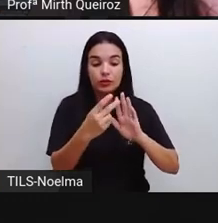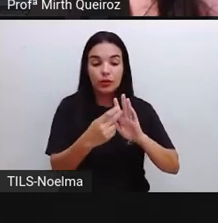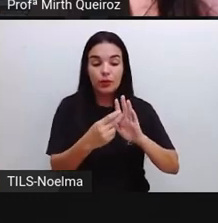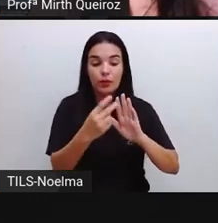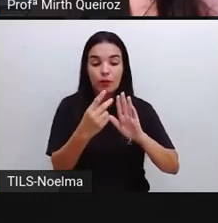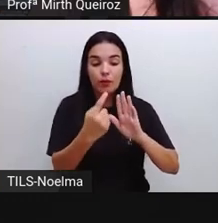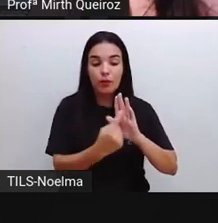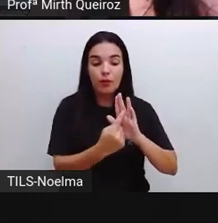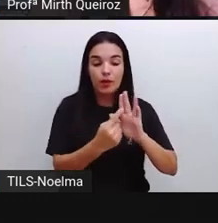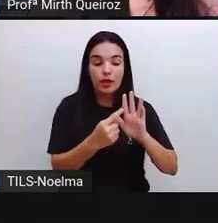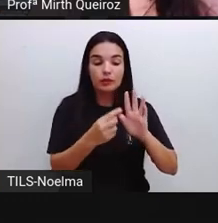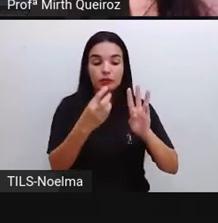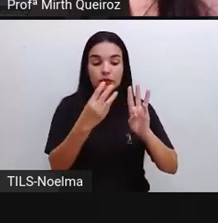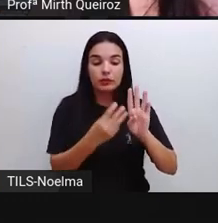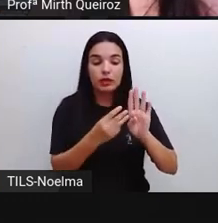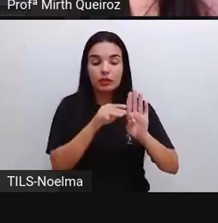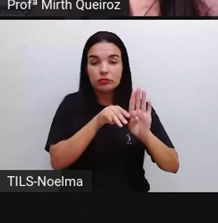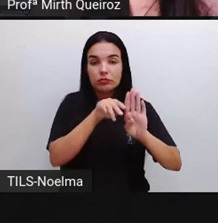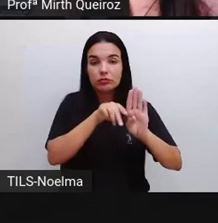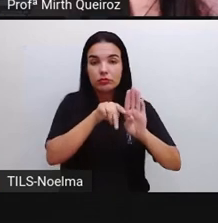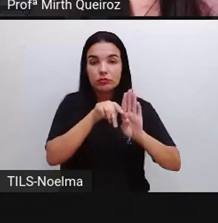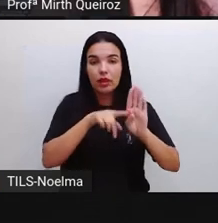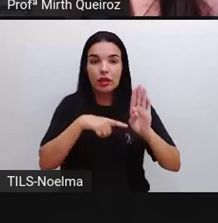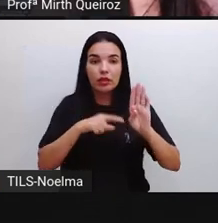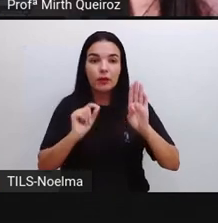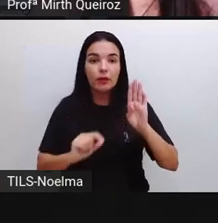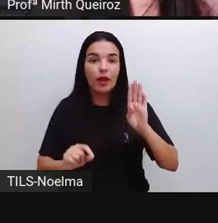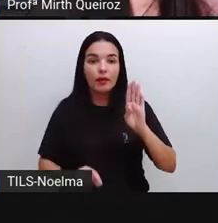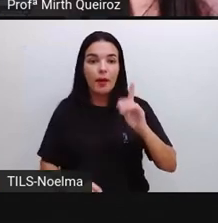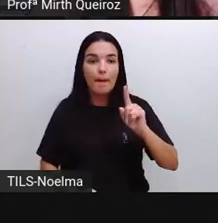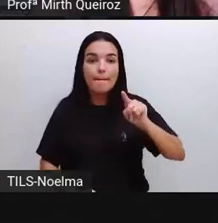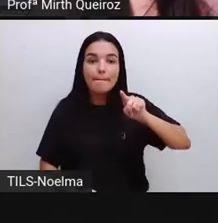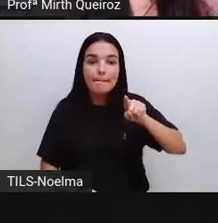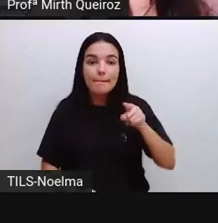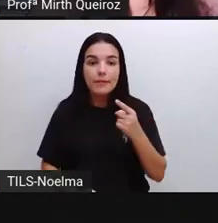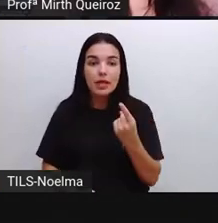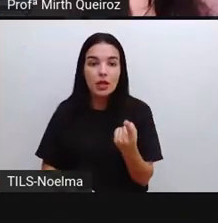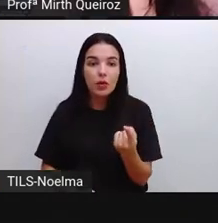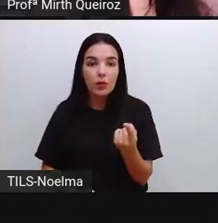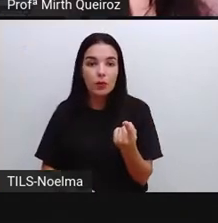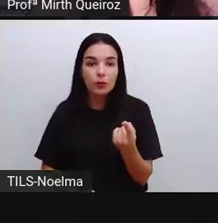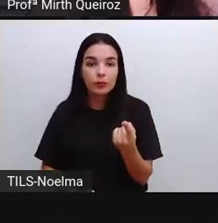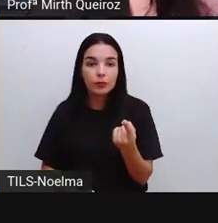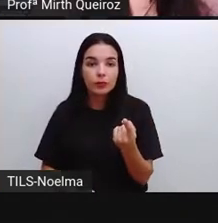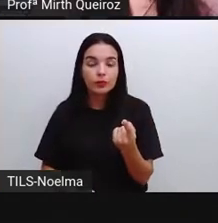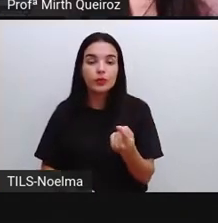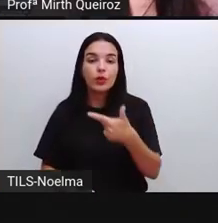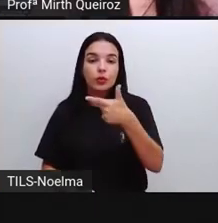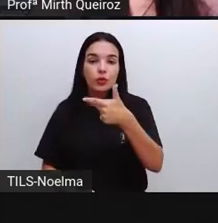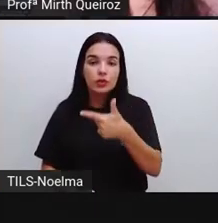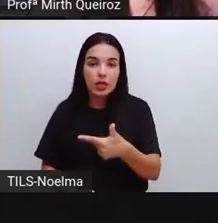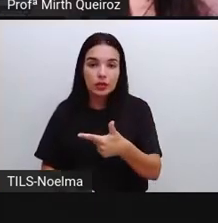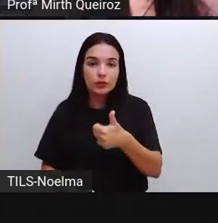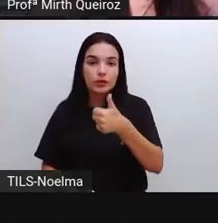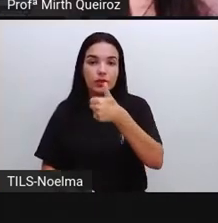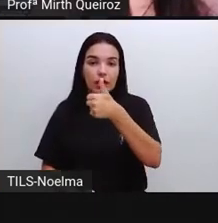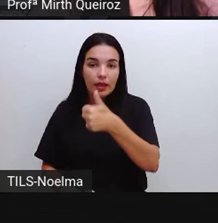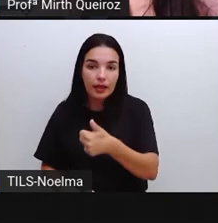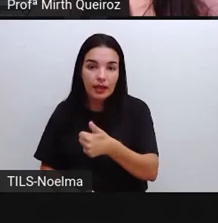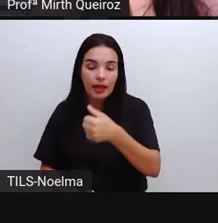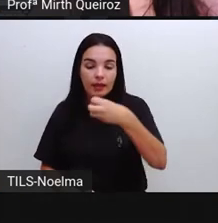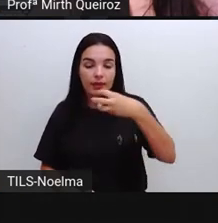dezenas e 3 unidades então nós temos o quê 11 mil né o meu